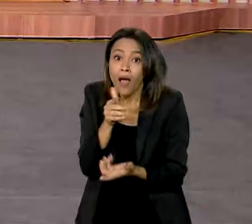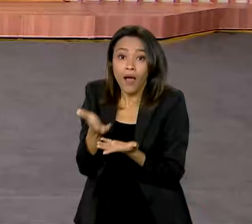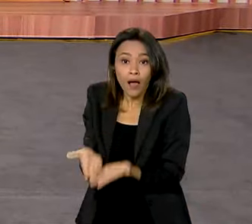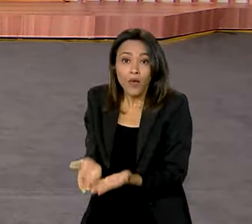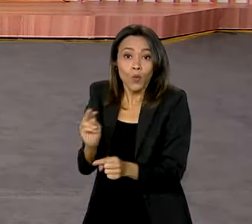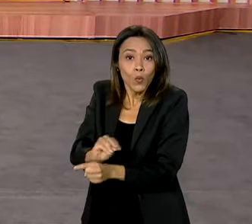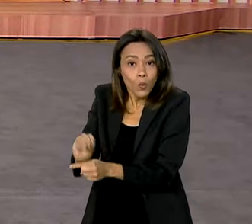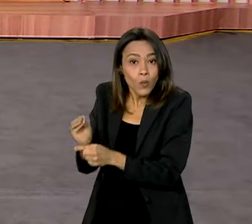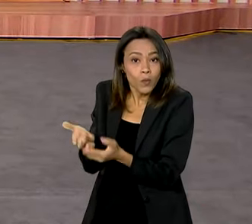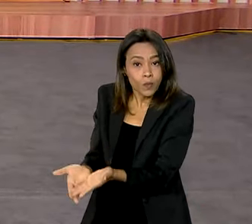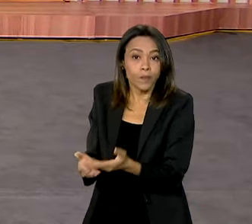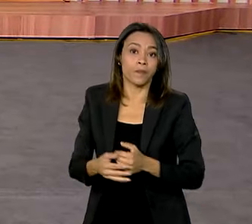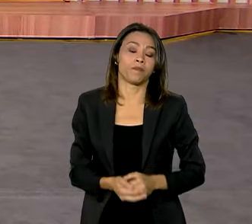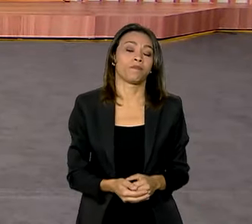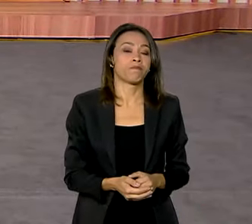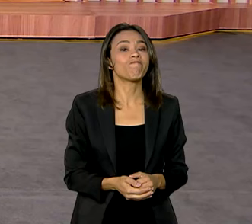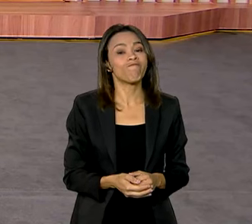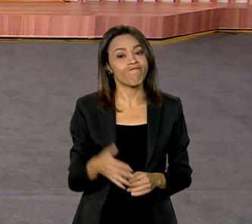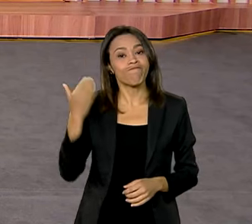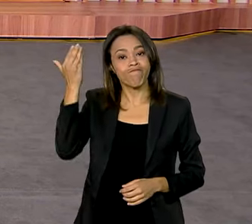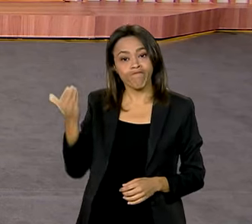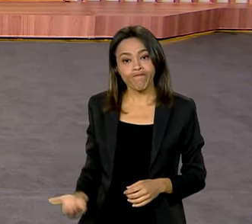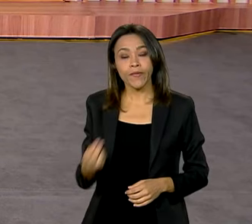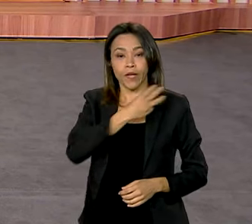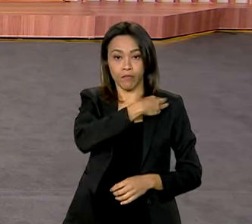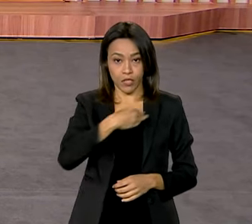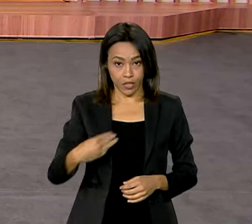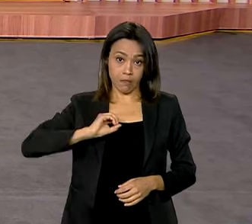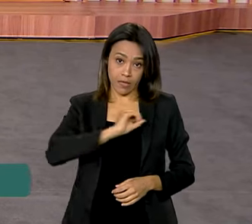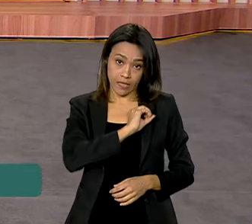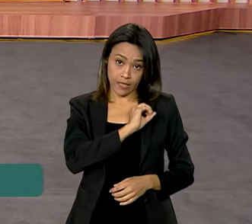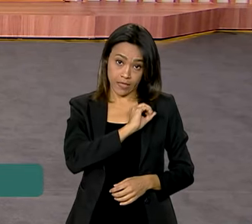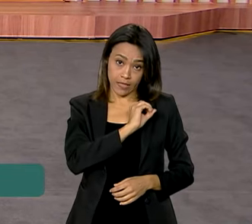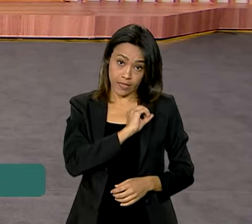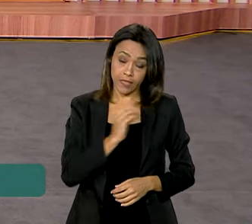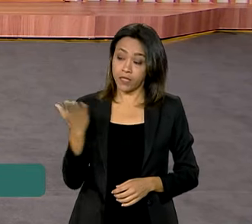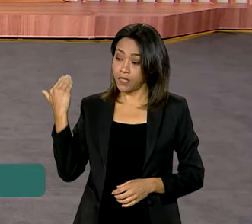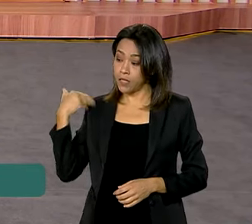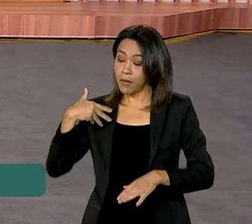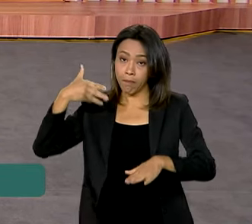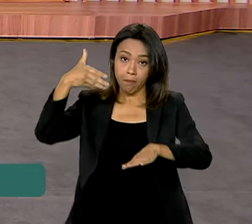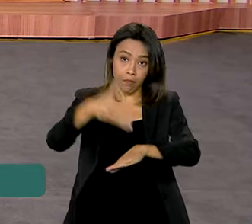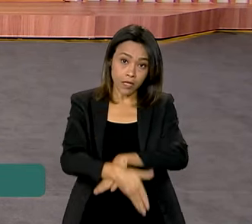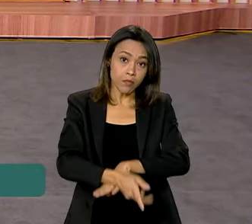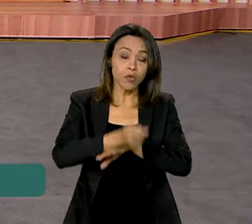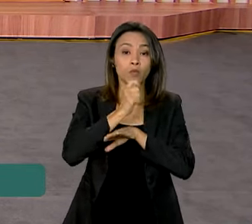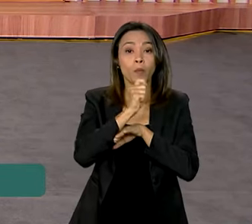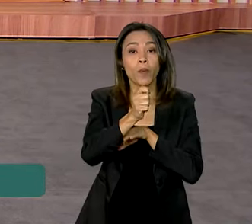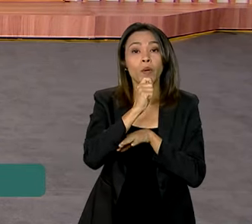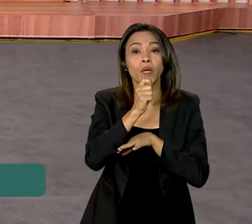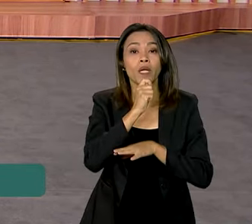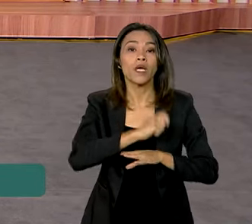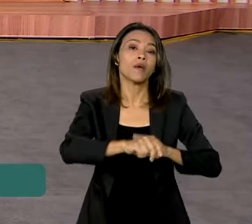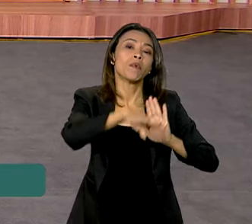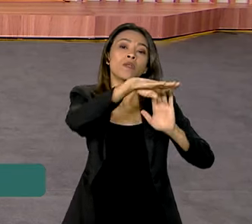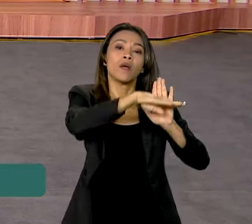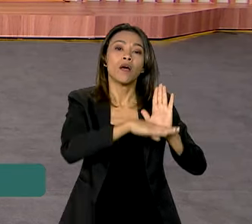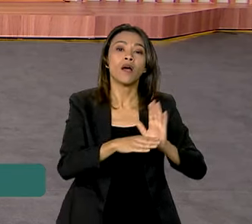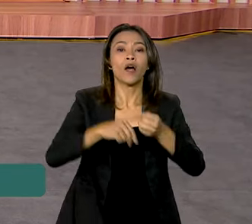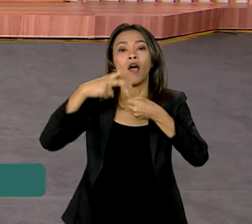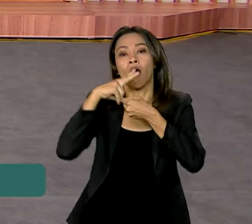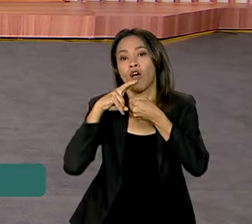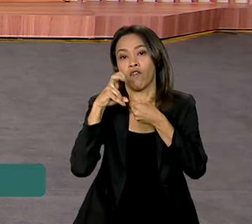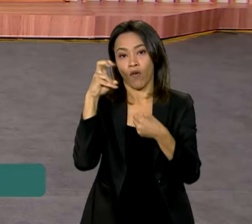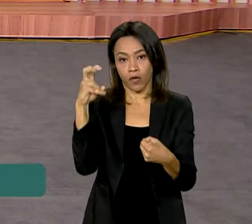E a ministra Marina Silva, ela também participou nessa do programa programa A Voz do Brasil. Na entrevista, a